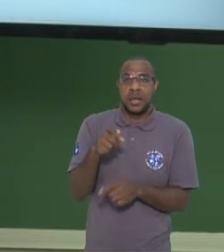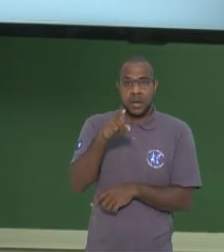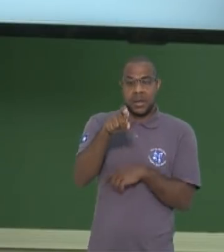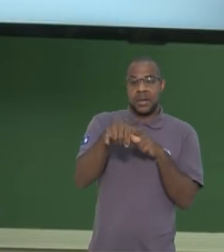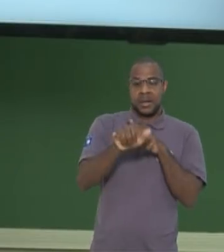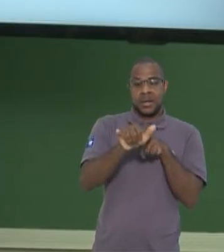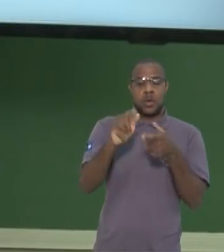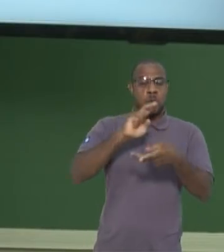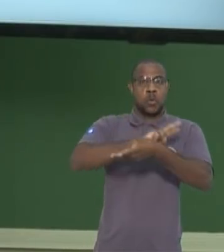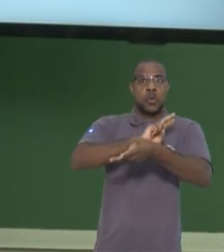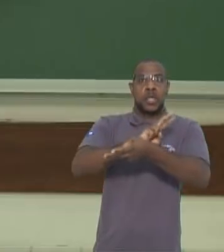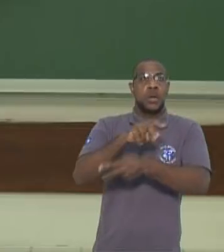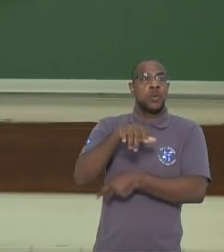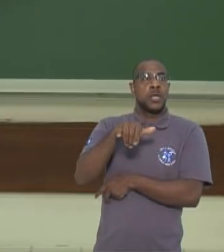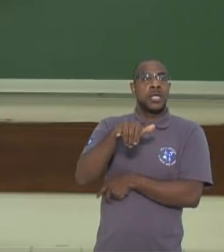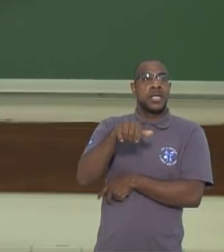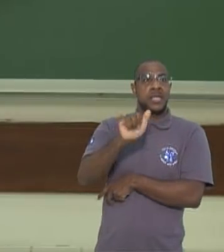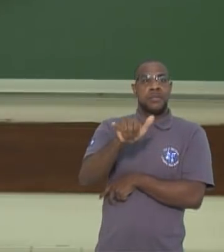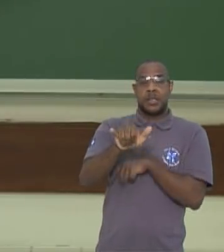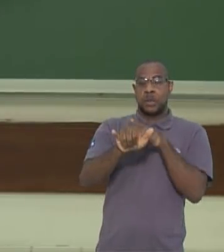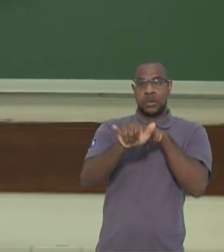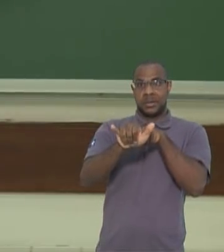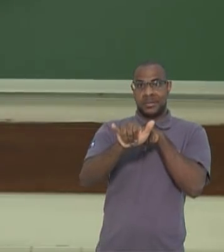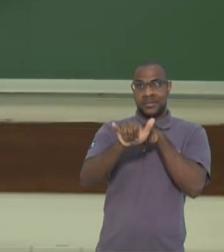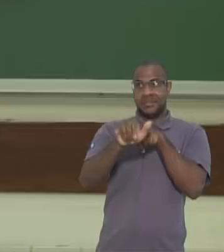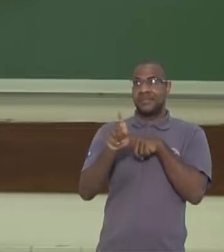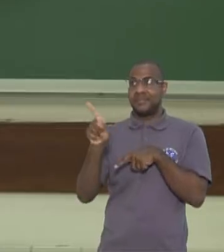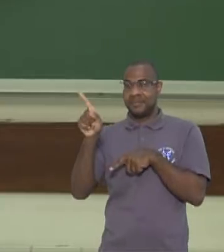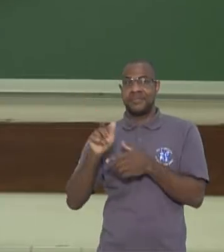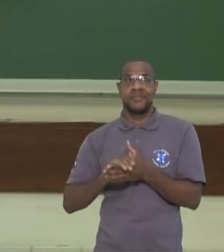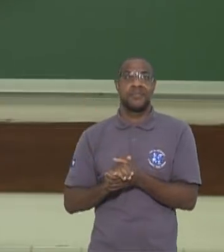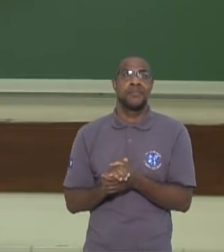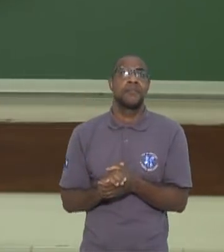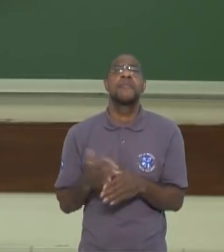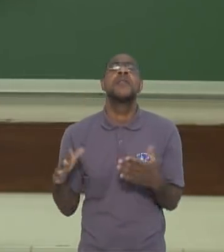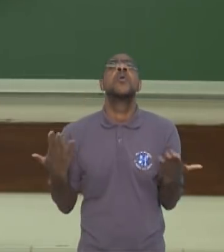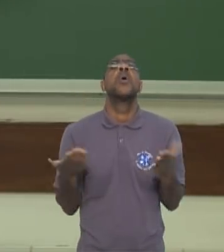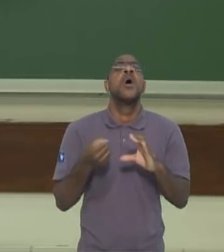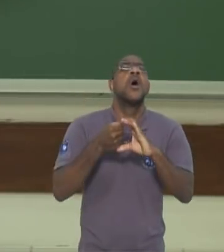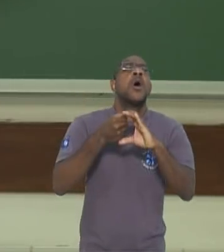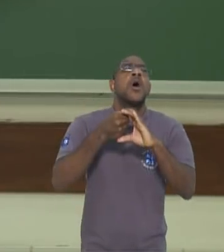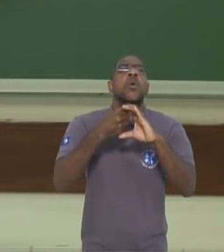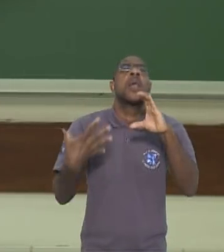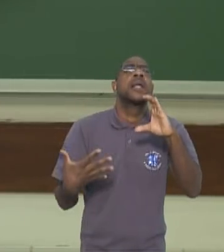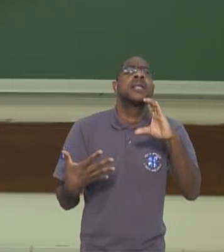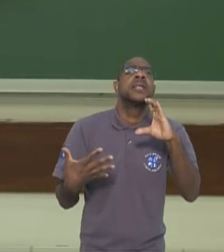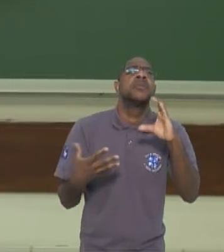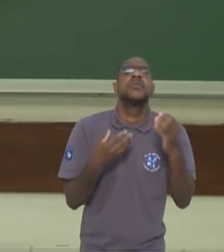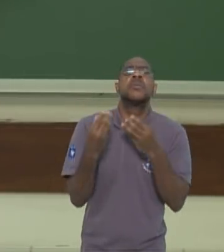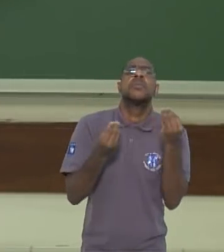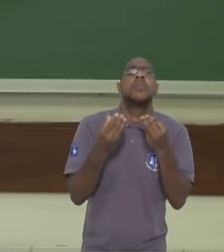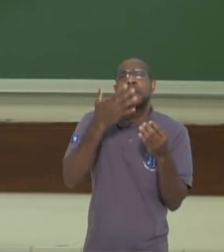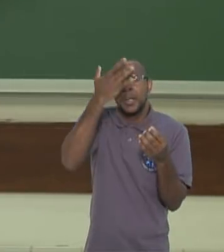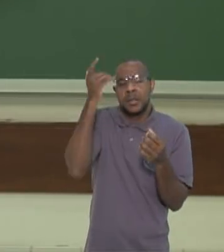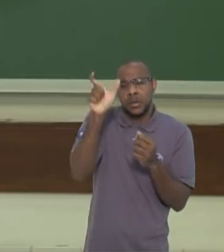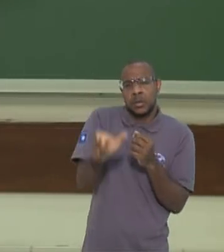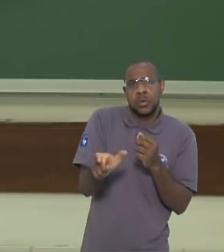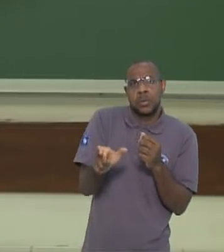aqui, tá? Então isso é importante ver também. Quais são as características, os sintomas de uma pessoa com síndrome de Down?